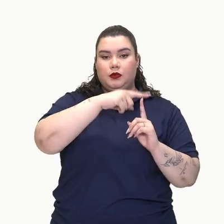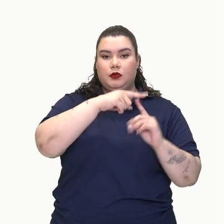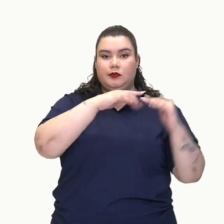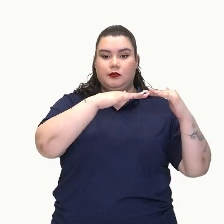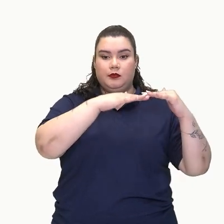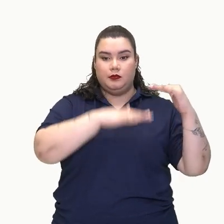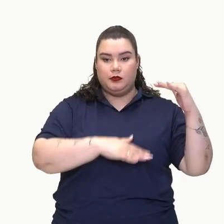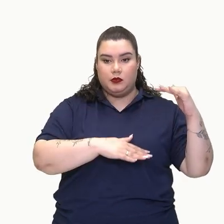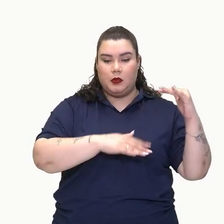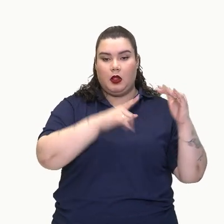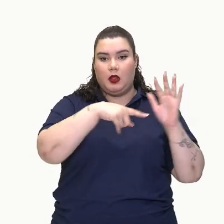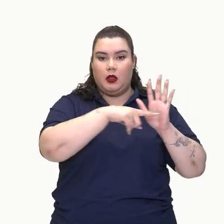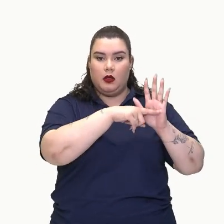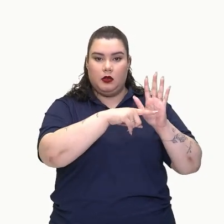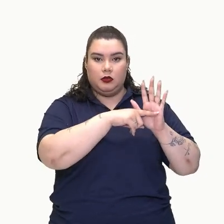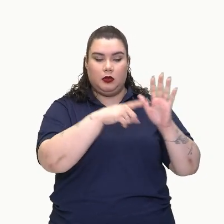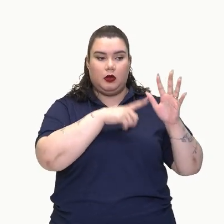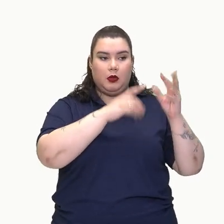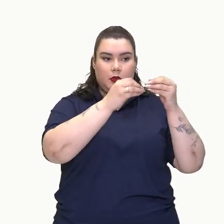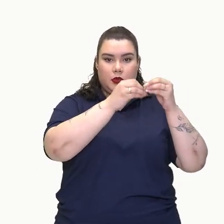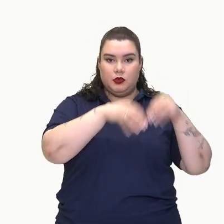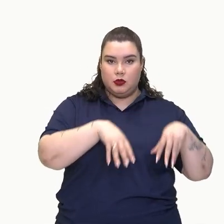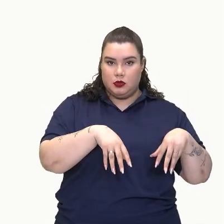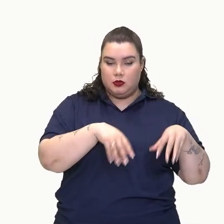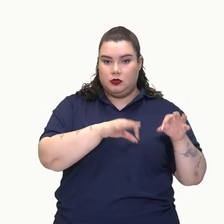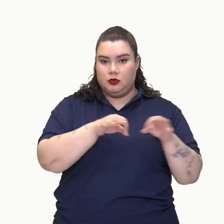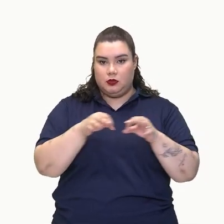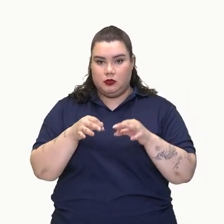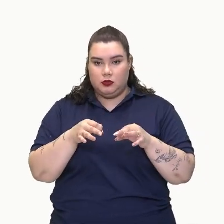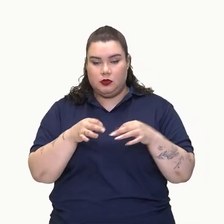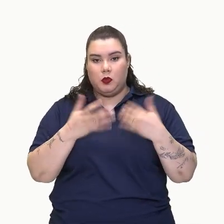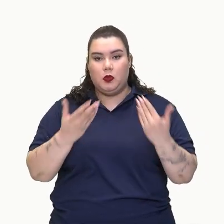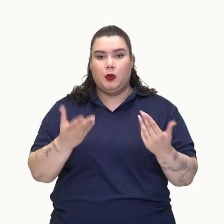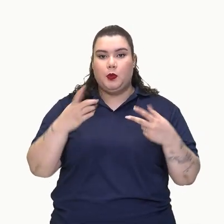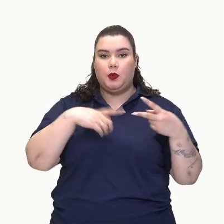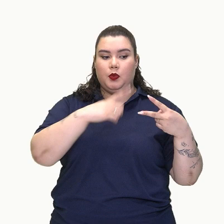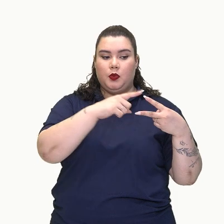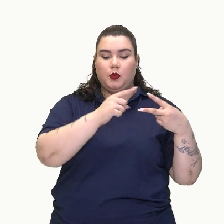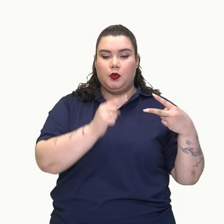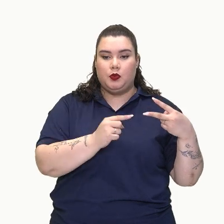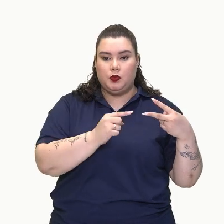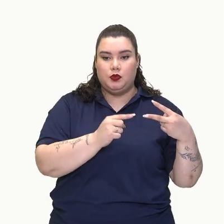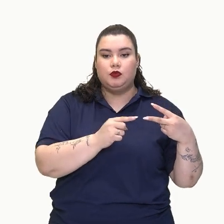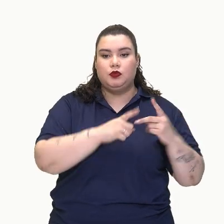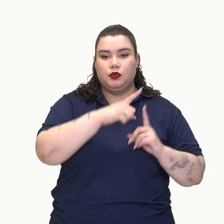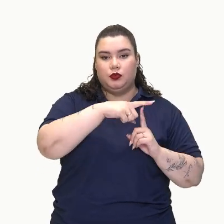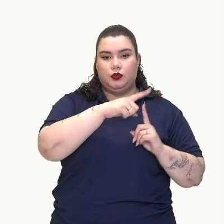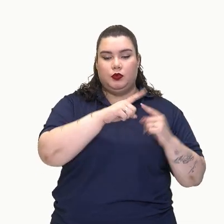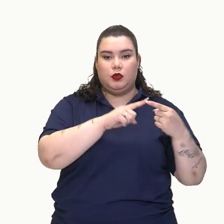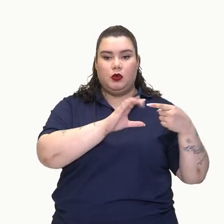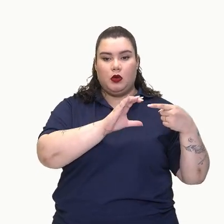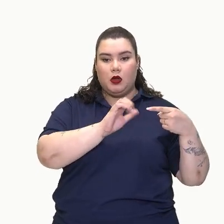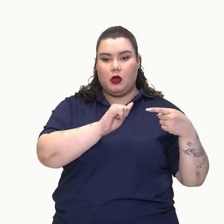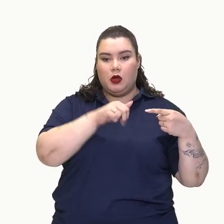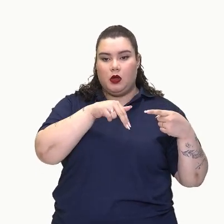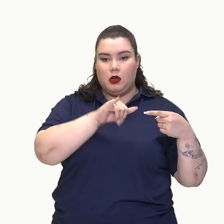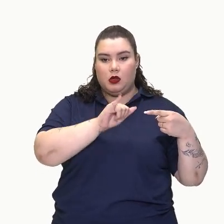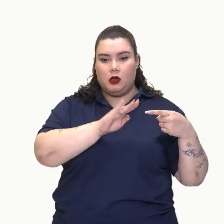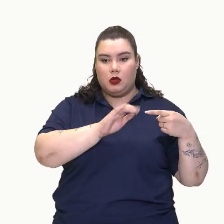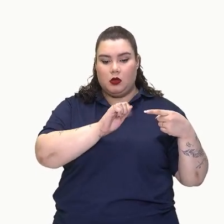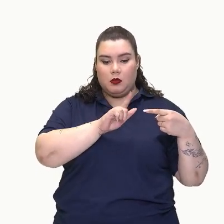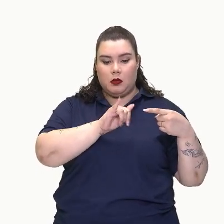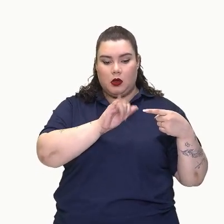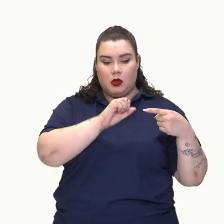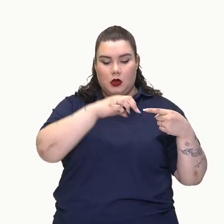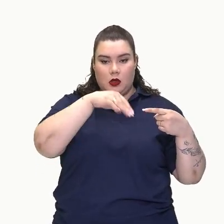onde alguém vai ser prejudicado nesse tipo de relação ecológica. E aqui a gente tem um exemplo do canibalismo e da